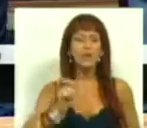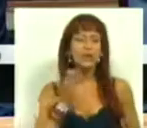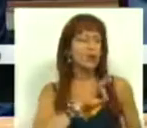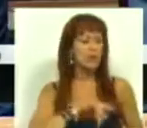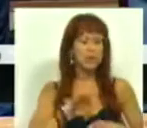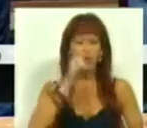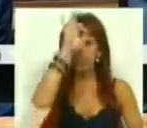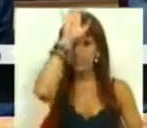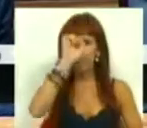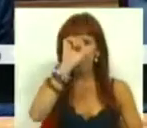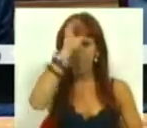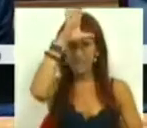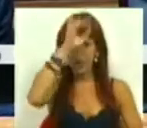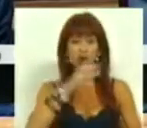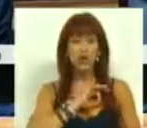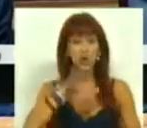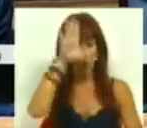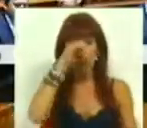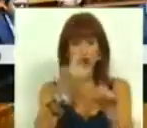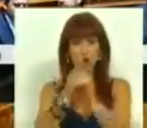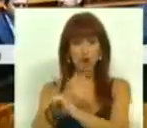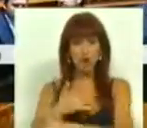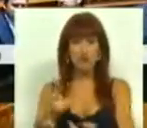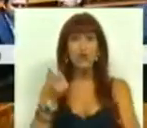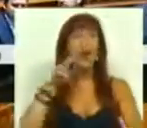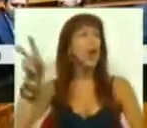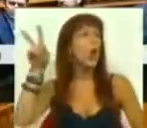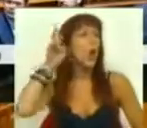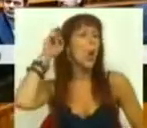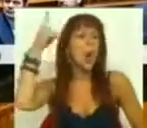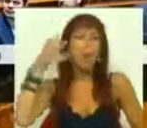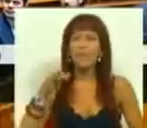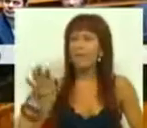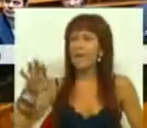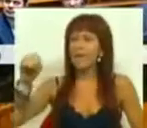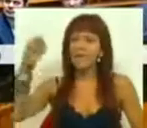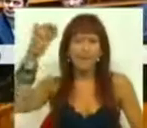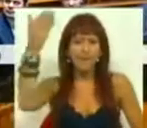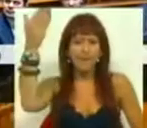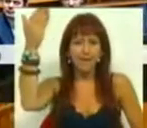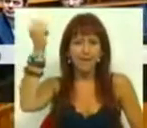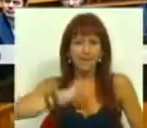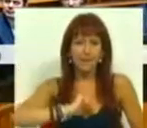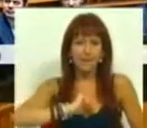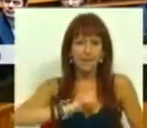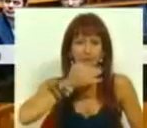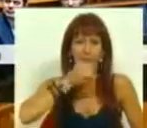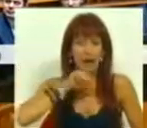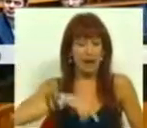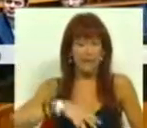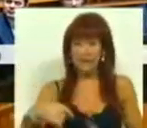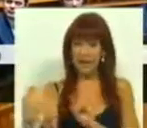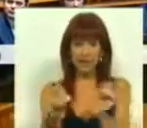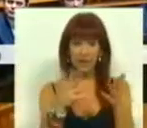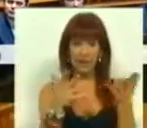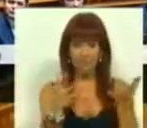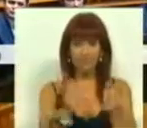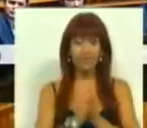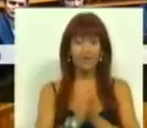Srs. Deputados, Sr. Primeiro-Ministro, Srs. Ministros, quem ouve o Partido Socialista falar nestes